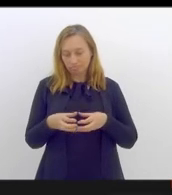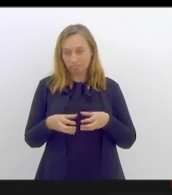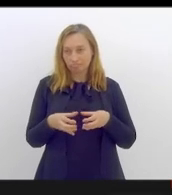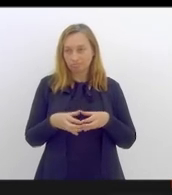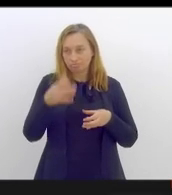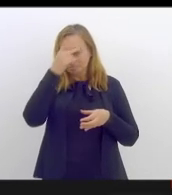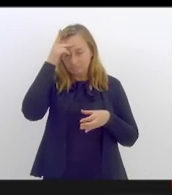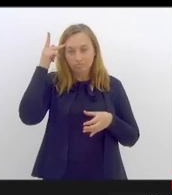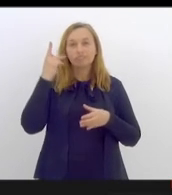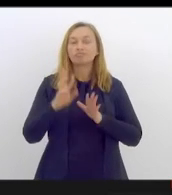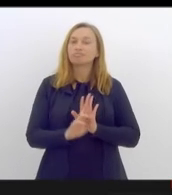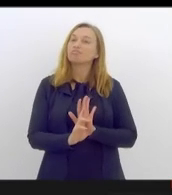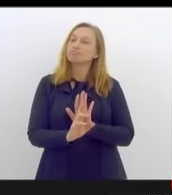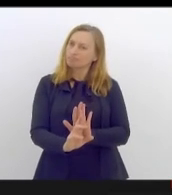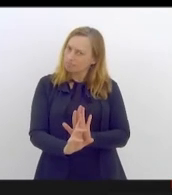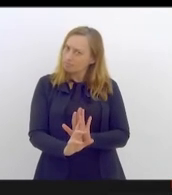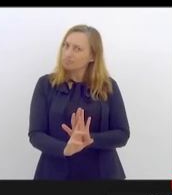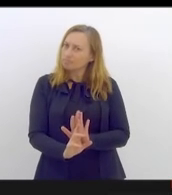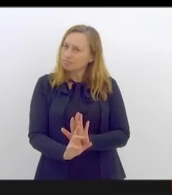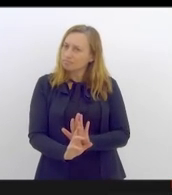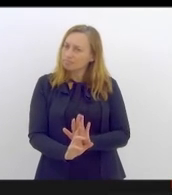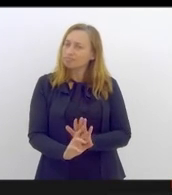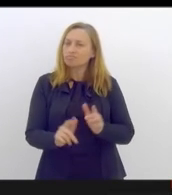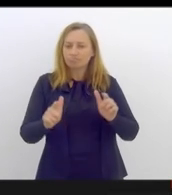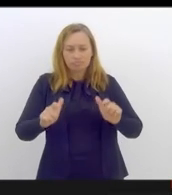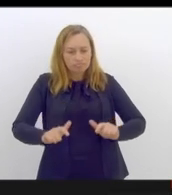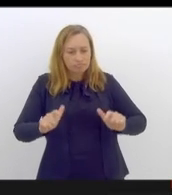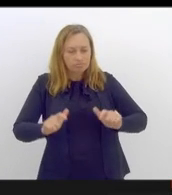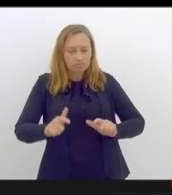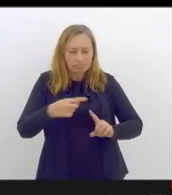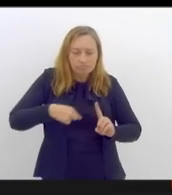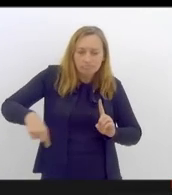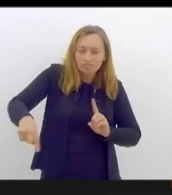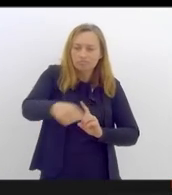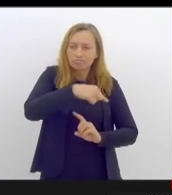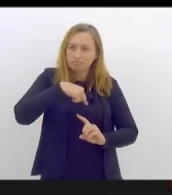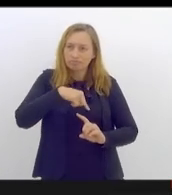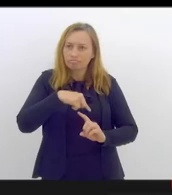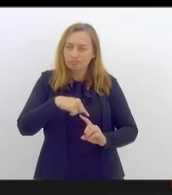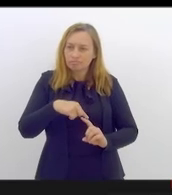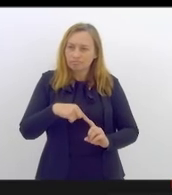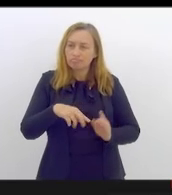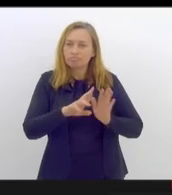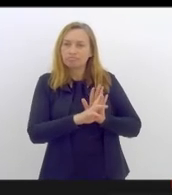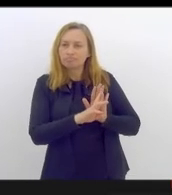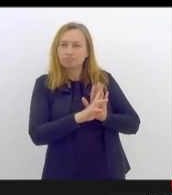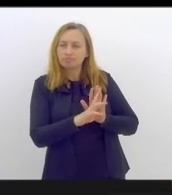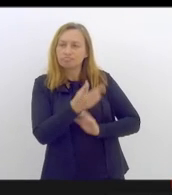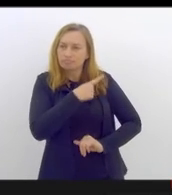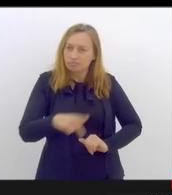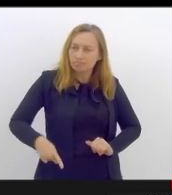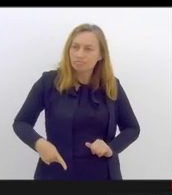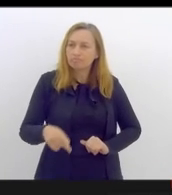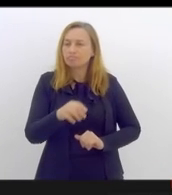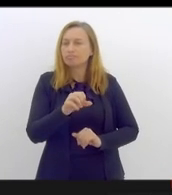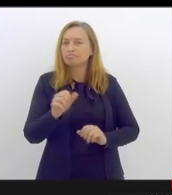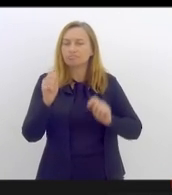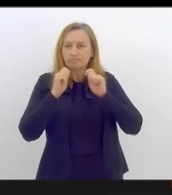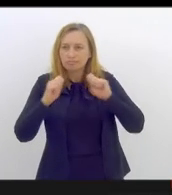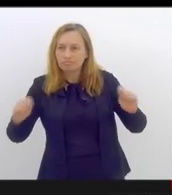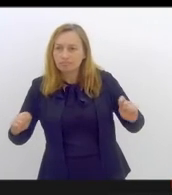pessoas que representam aquela comunidade um todo né como o presidente da associação ou